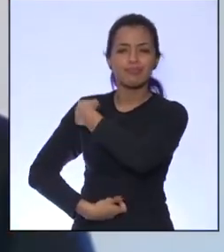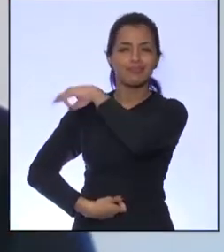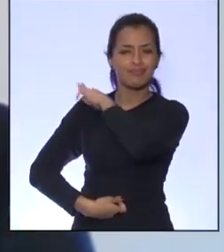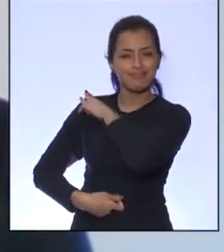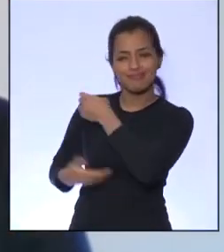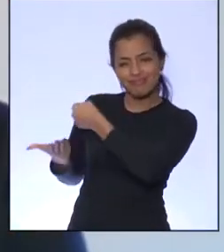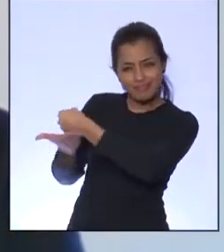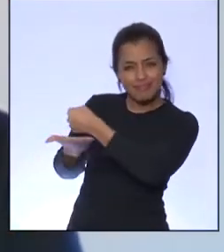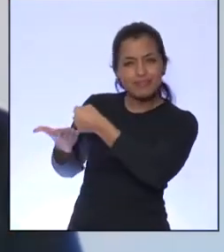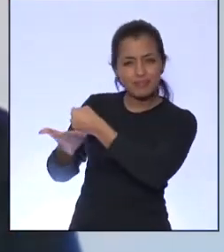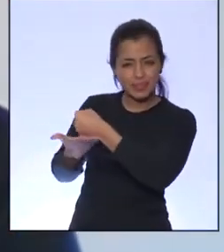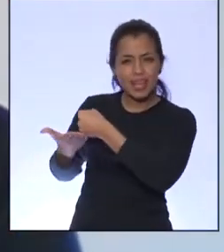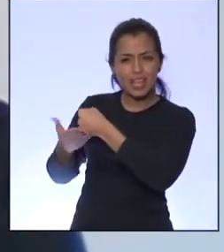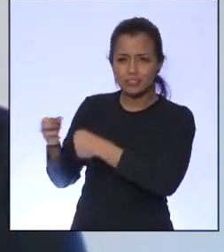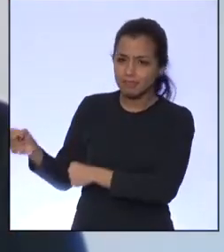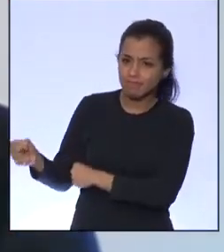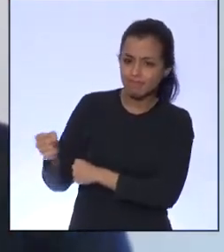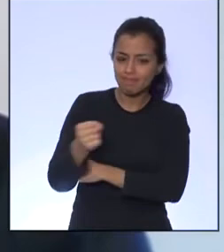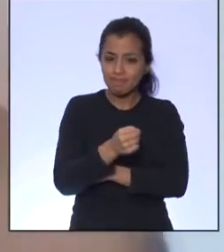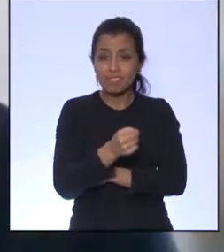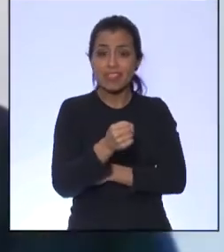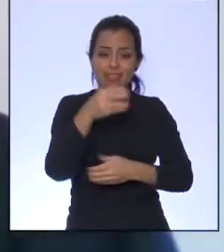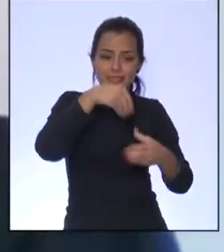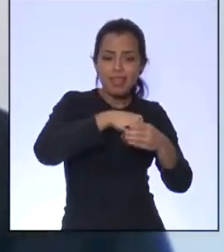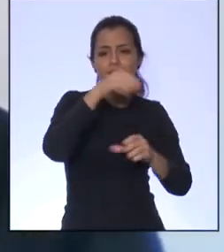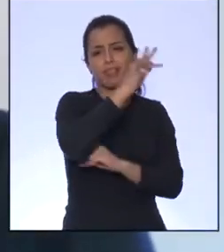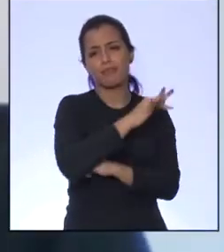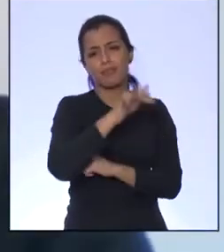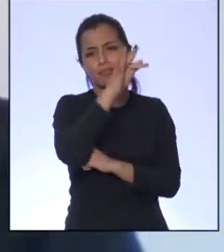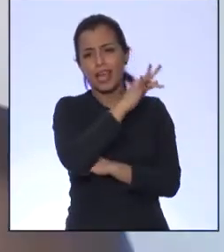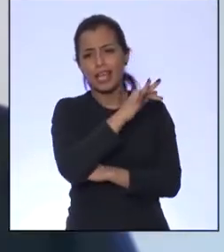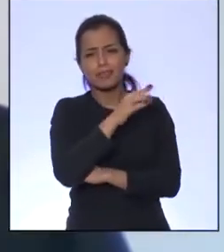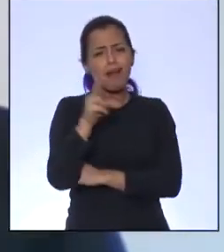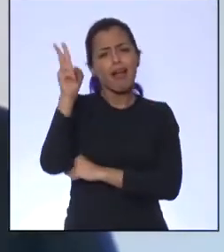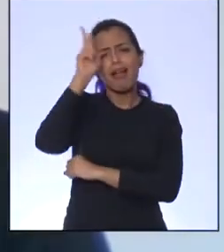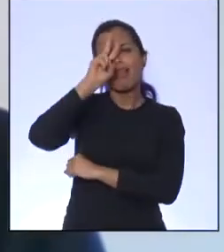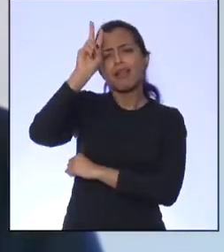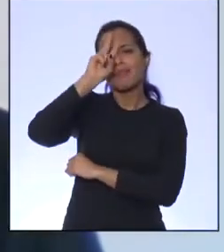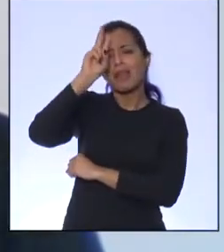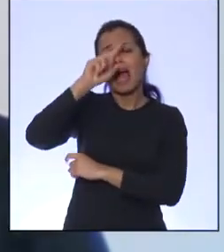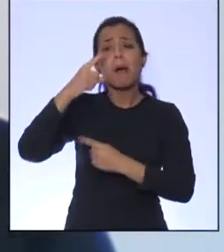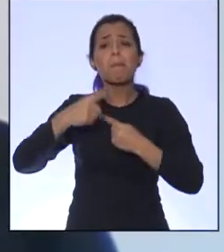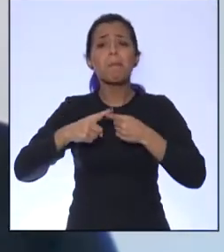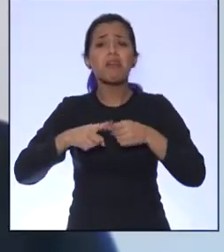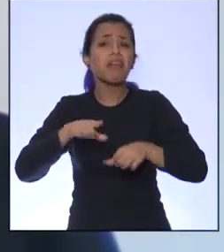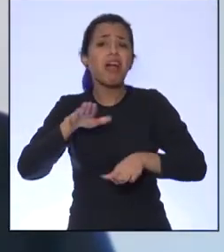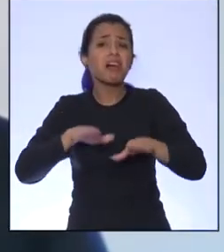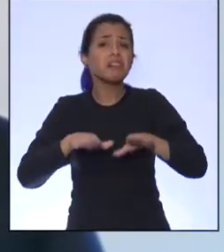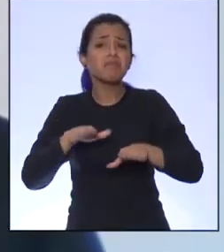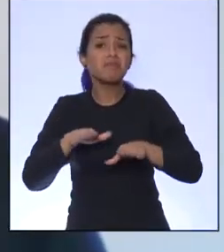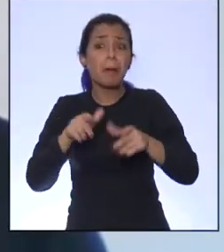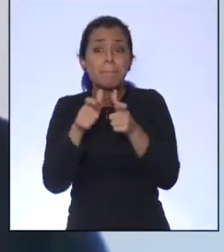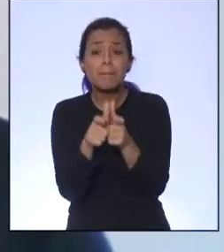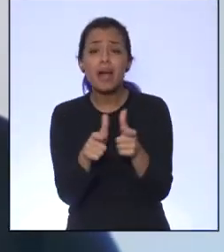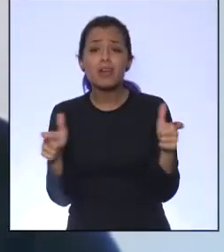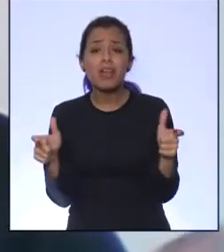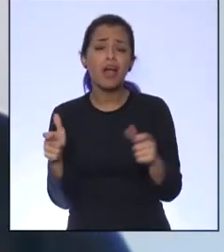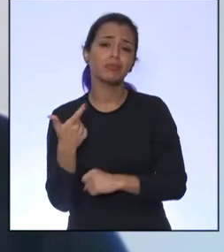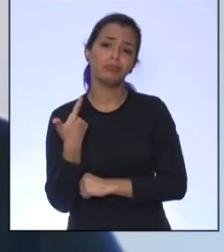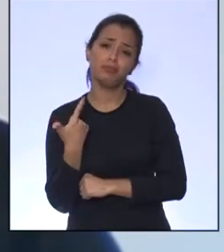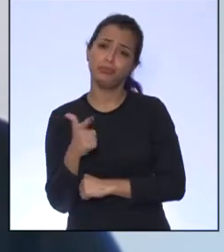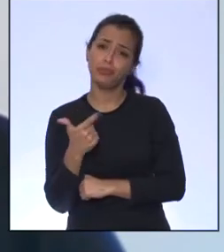escola. A universidade hoje, infelizmente, na maioria dos casos, não tem. Então, eu acho que a gente